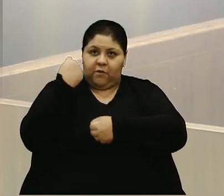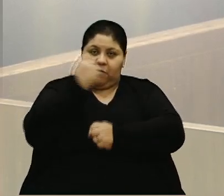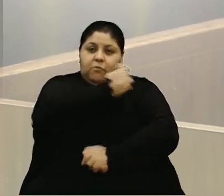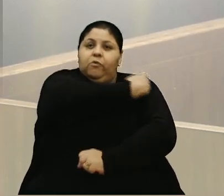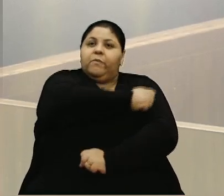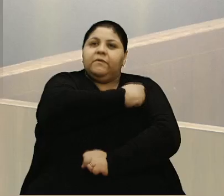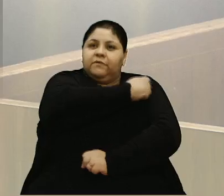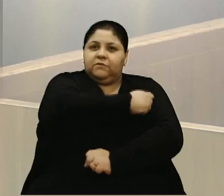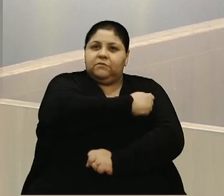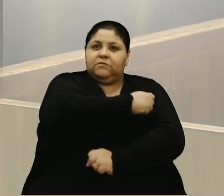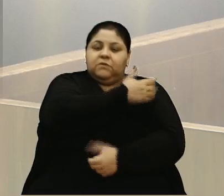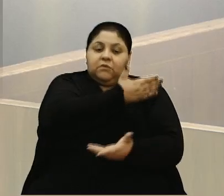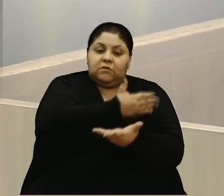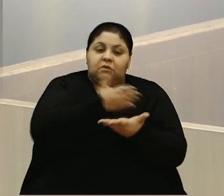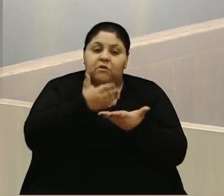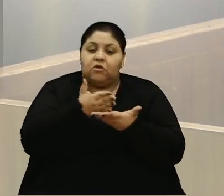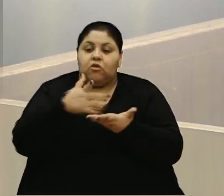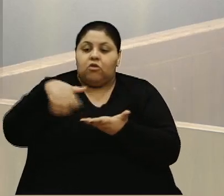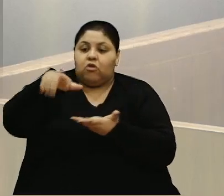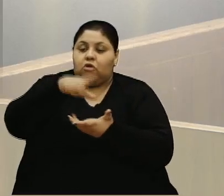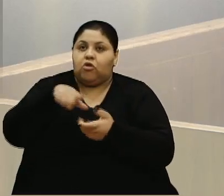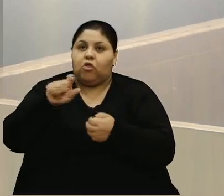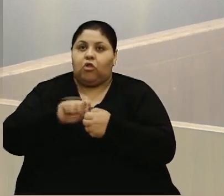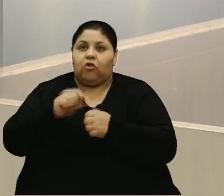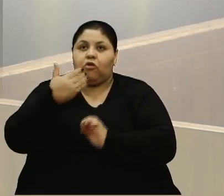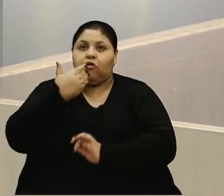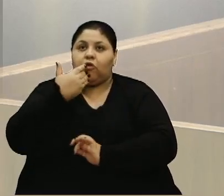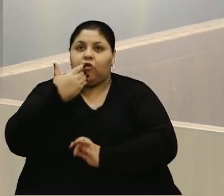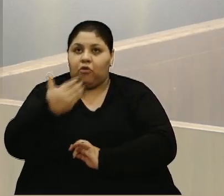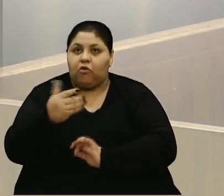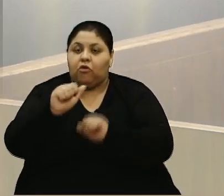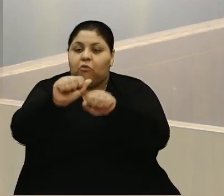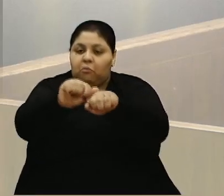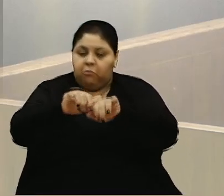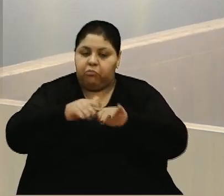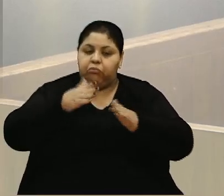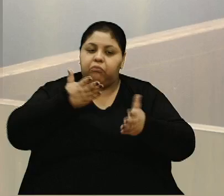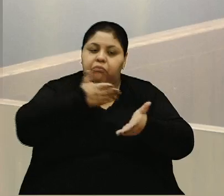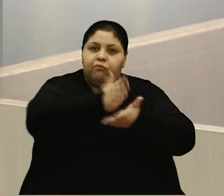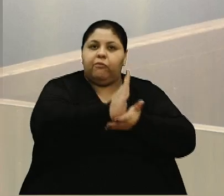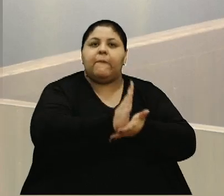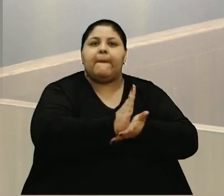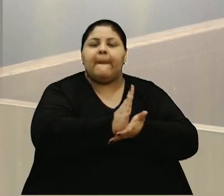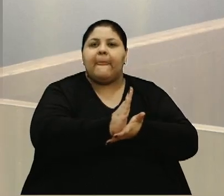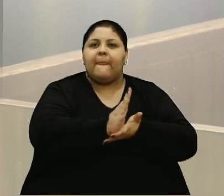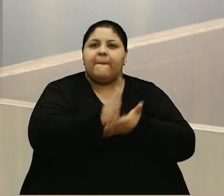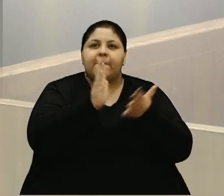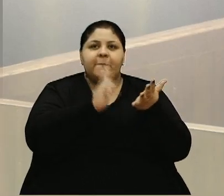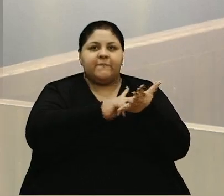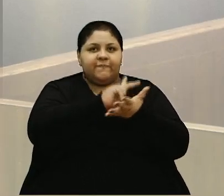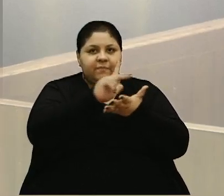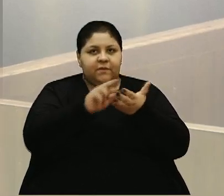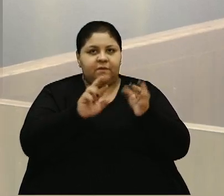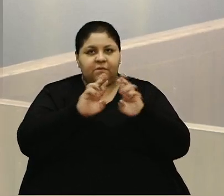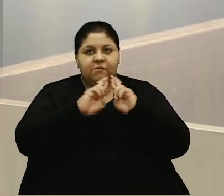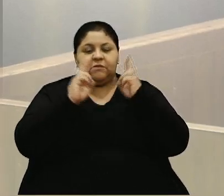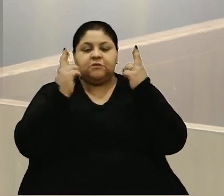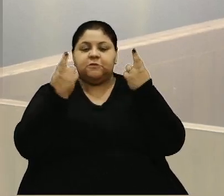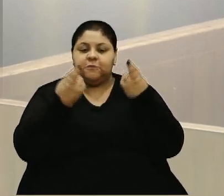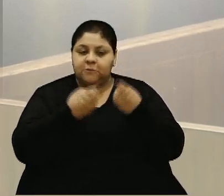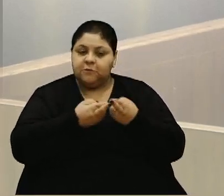estudante. A partir daí nós fizemos esse pedido, esse plenário aprovou, fizemos várias reuniões a respeito